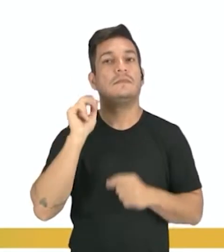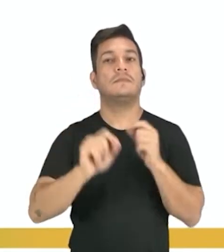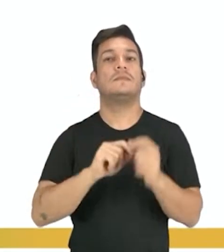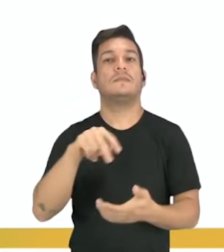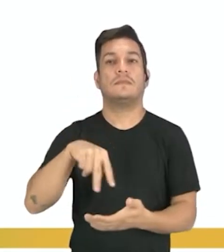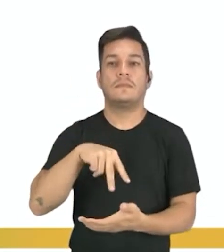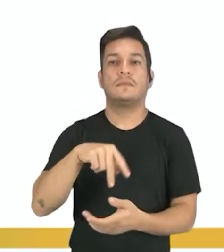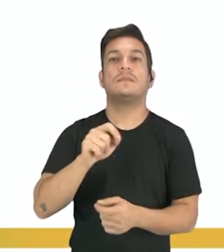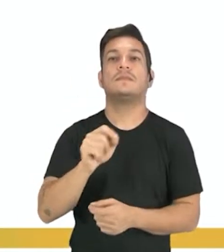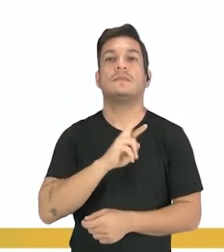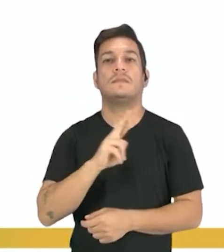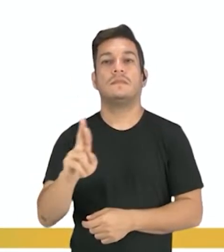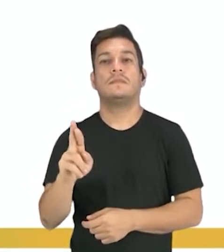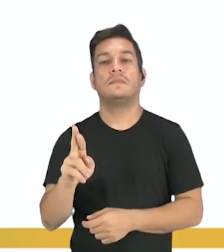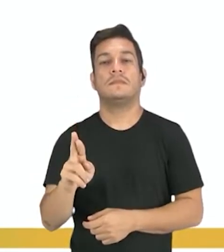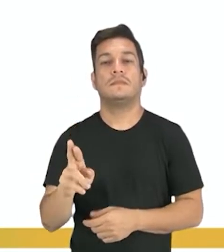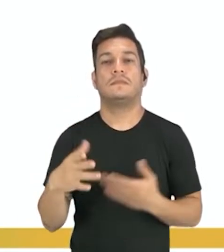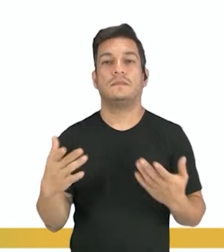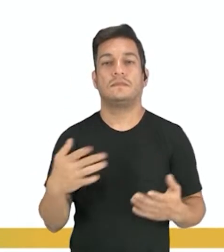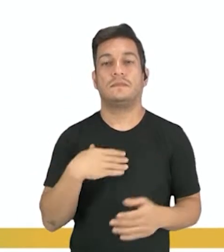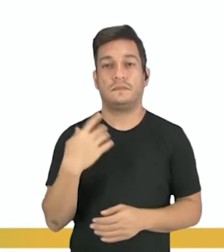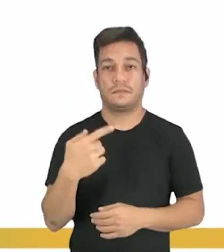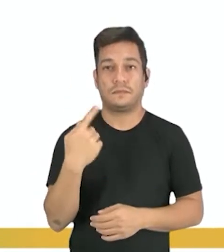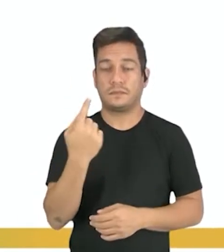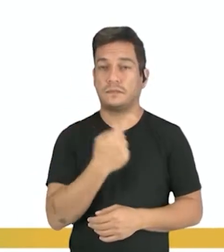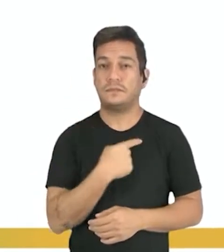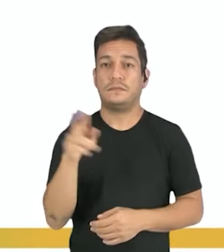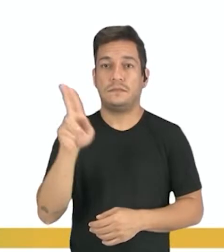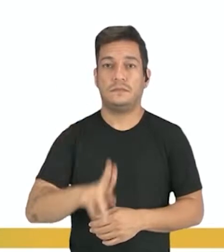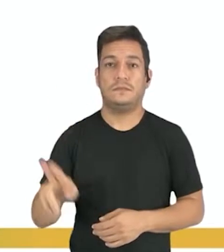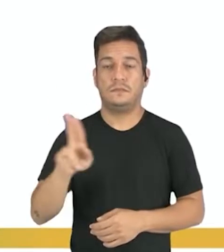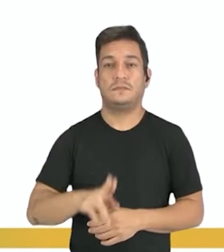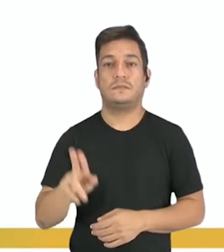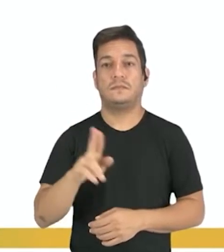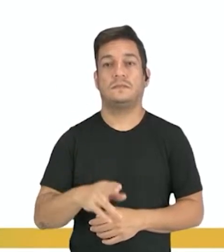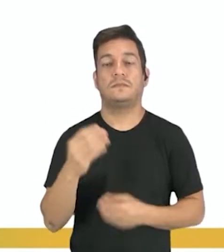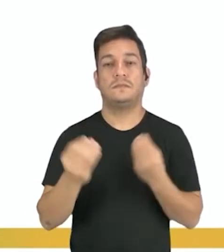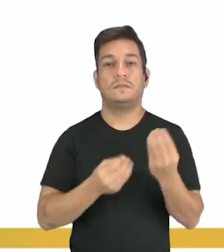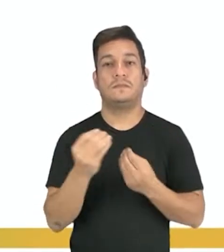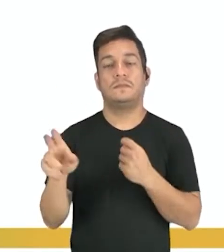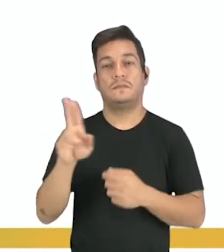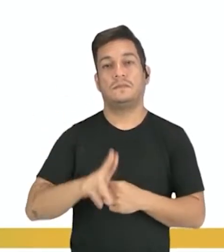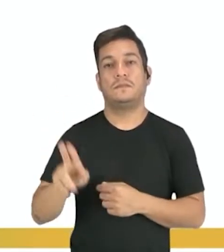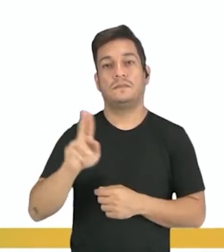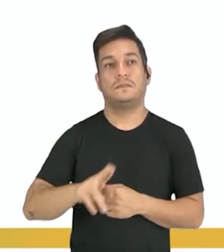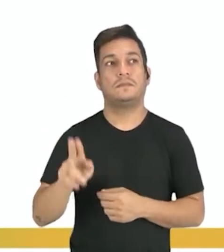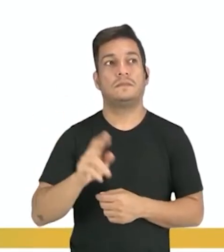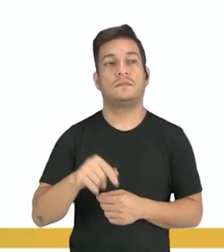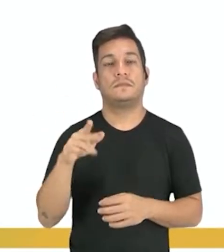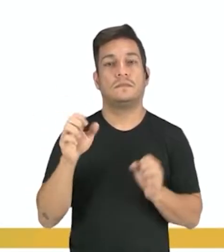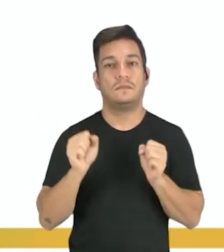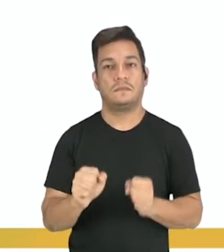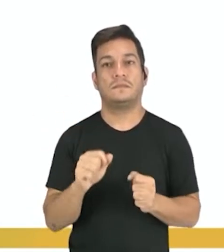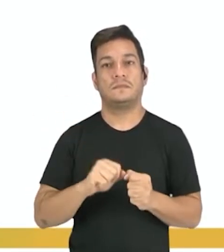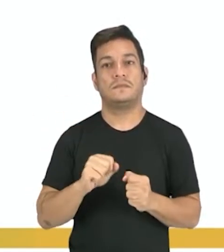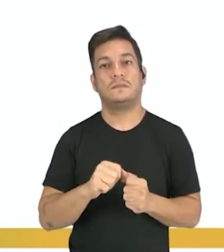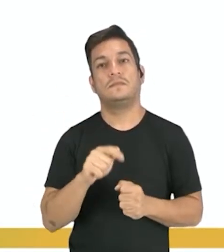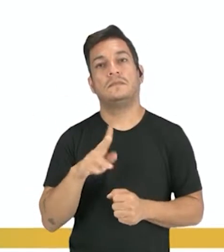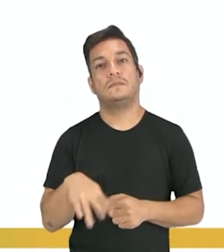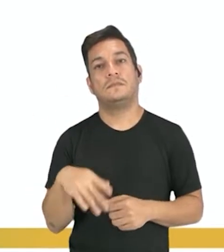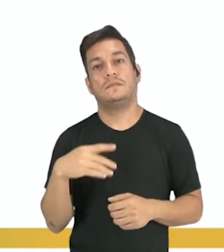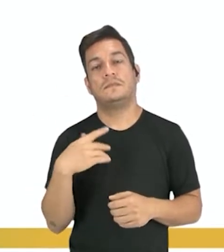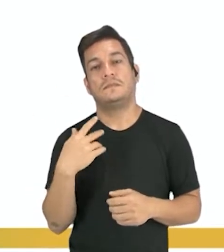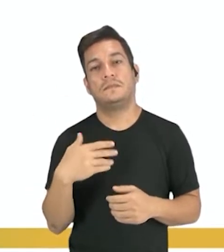dança que ela representa né então quando a gente pode utilizar ela como que ela é utilizada né quem pode fazer